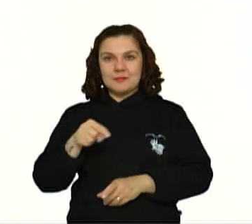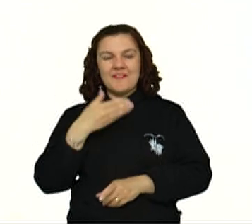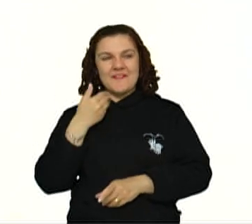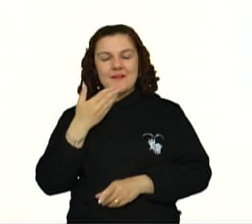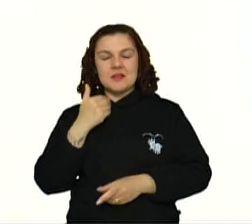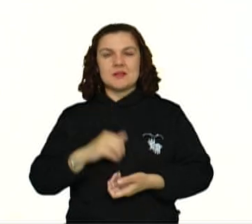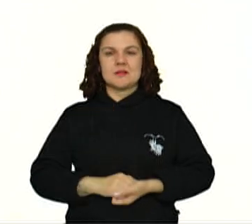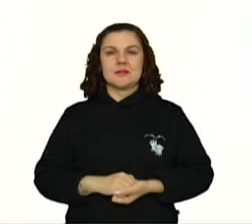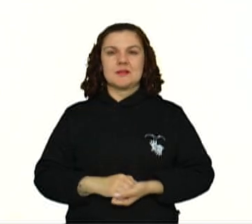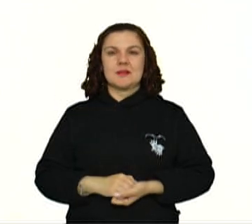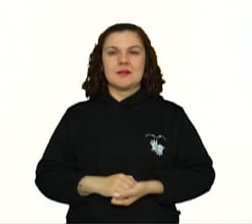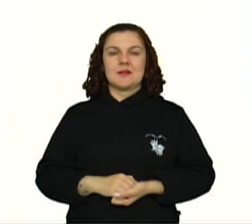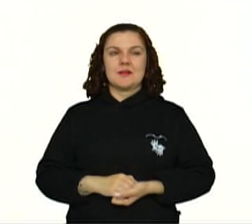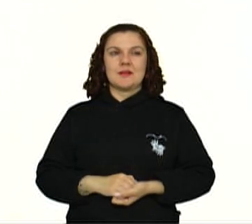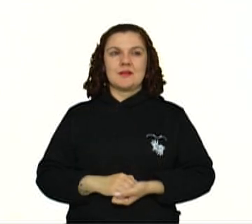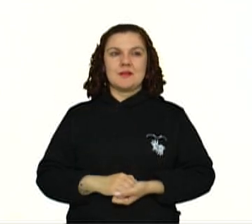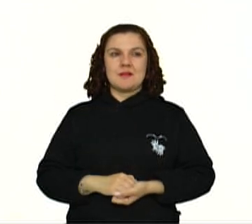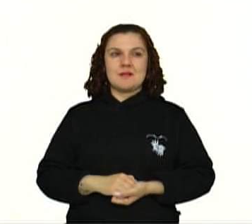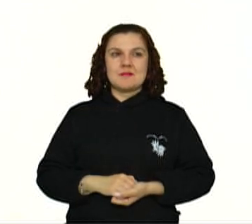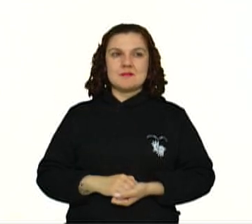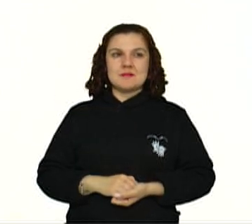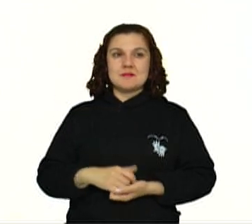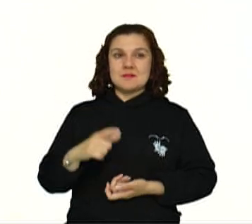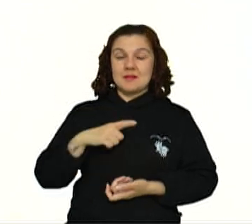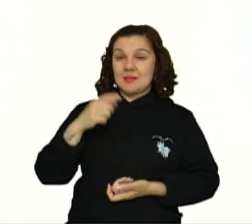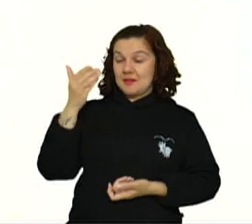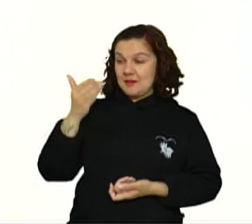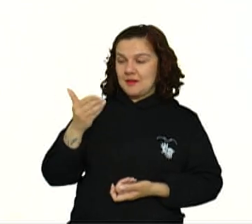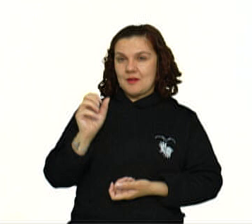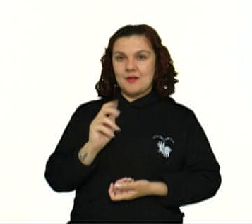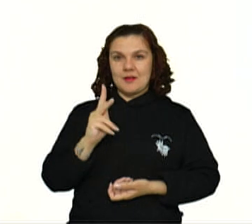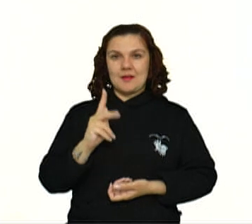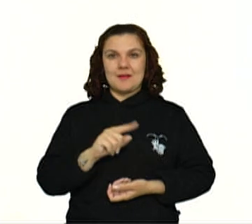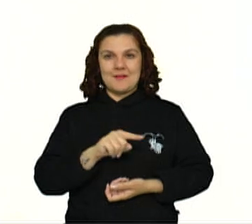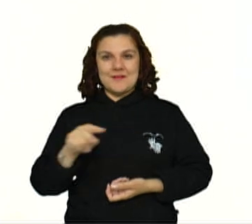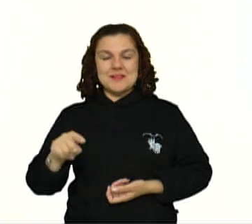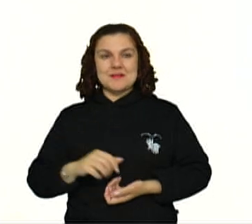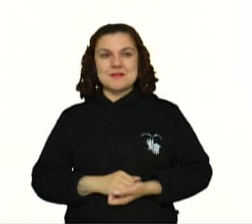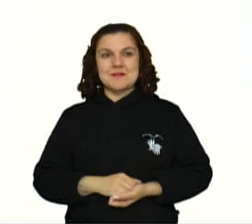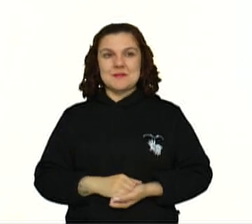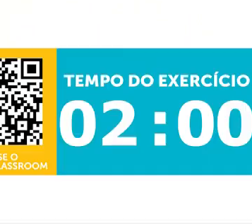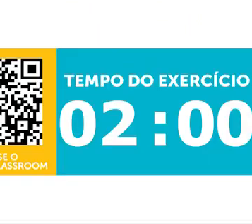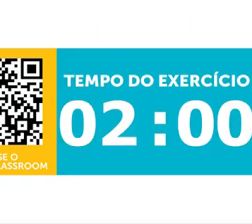Facinho, gente. Coloca o verbo existir ali, você já vai verificar, ok? Com vocês lá.